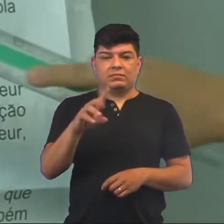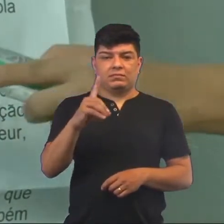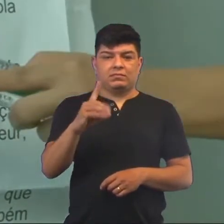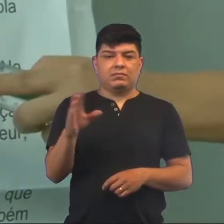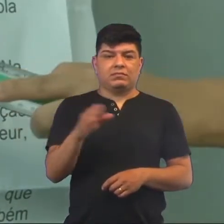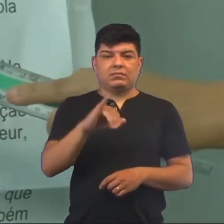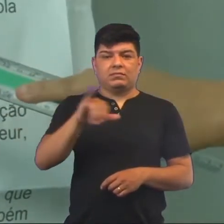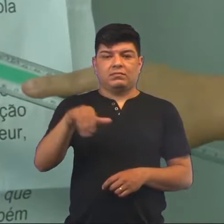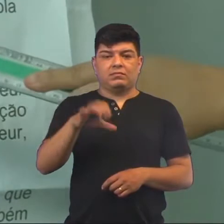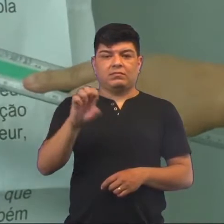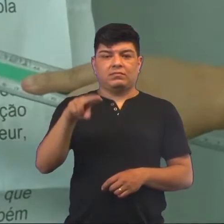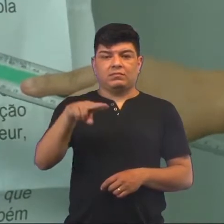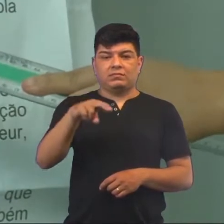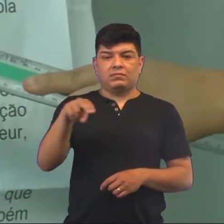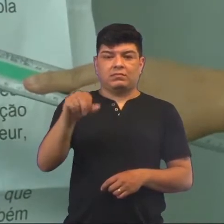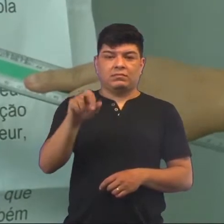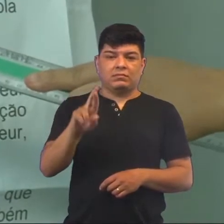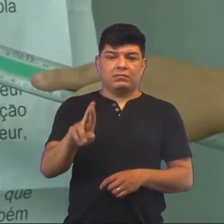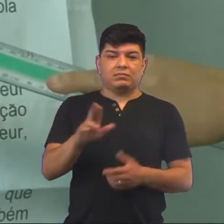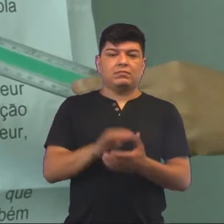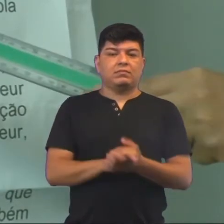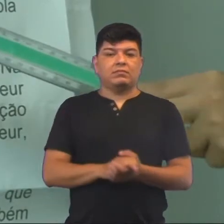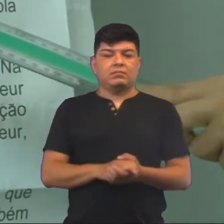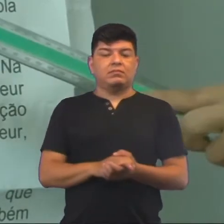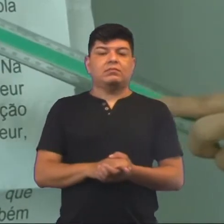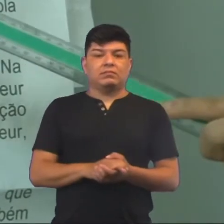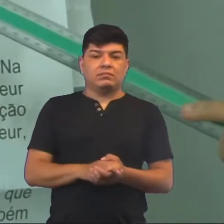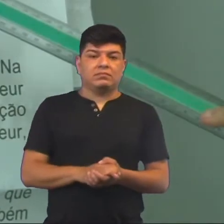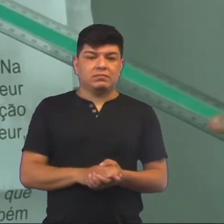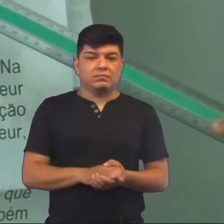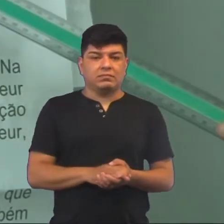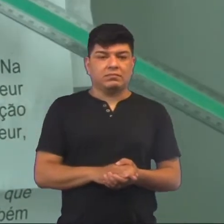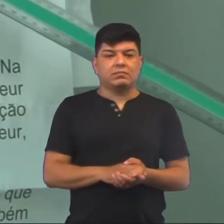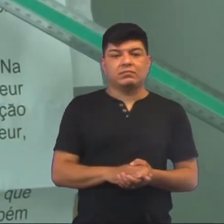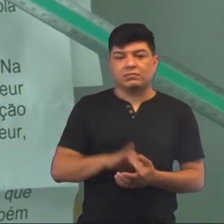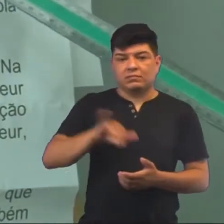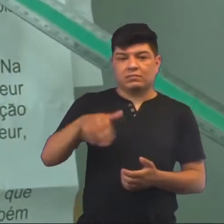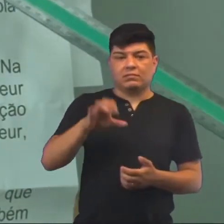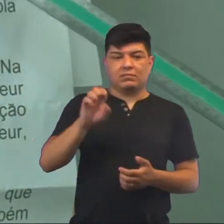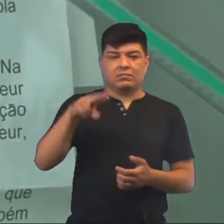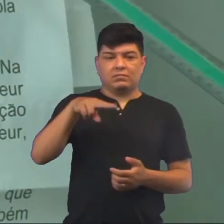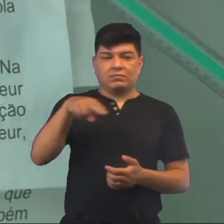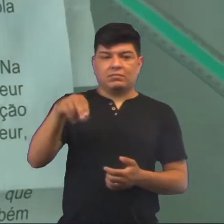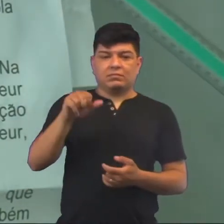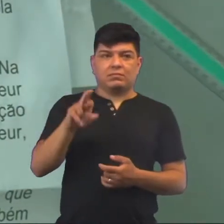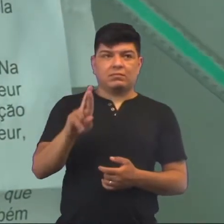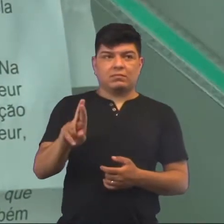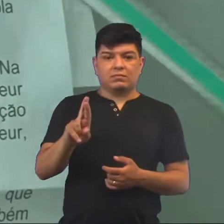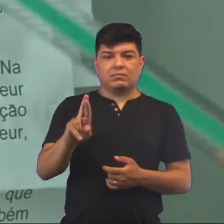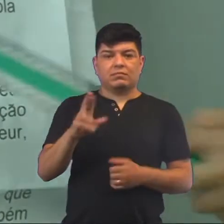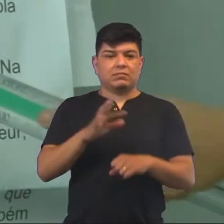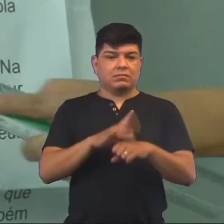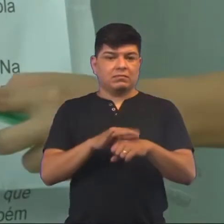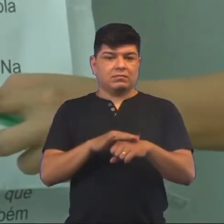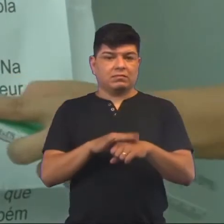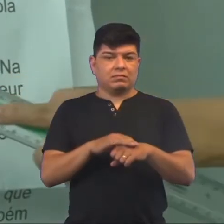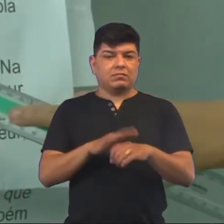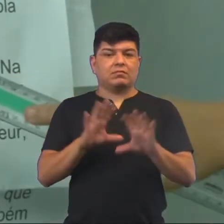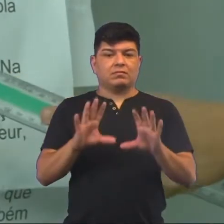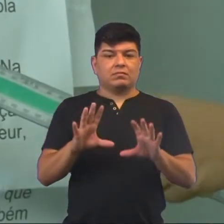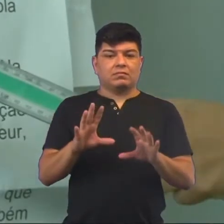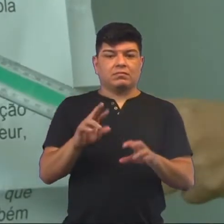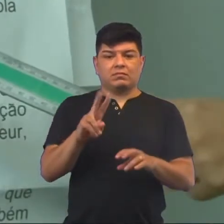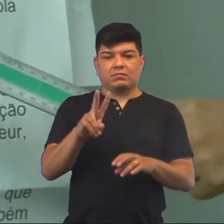vacina, em 1796. Jenner observou pessoas que haviam tido a doença branda,